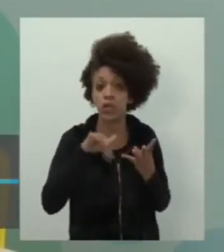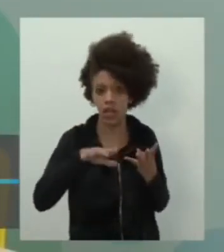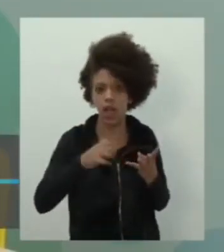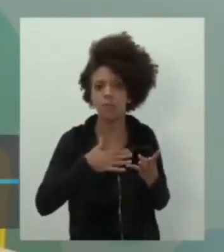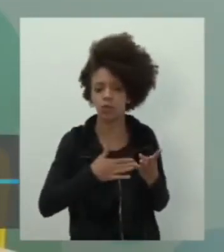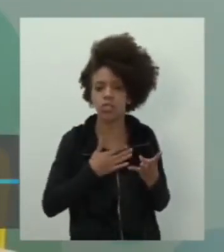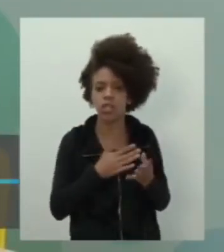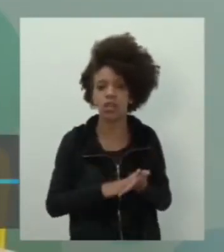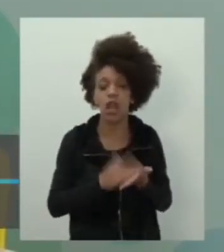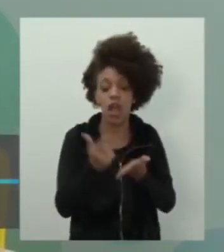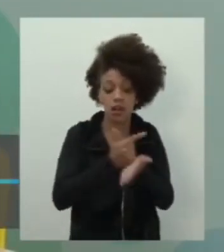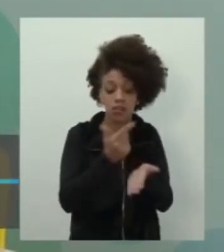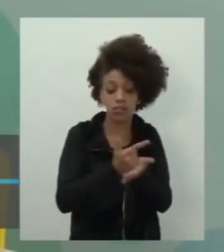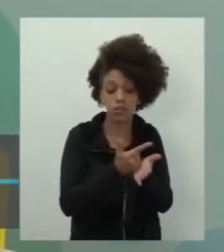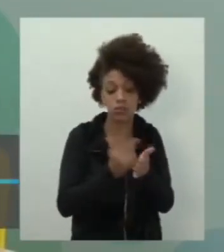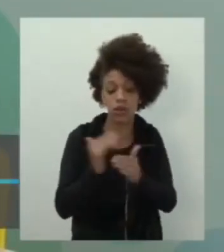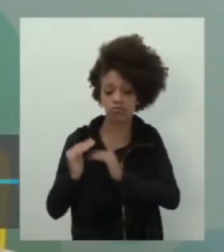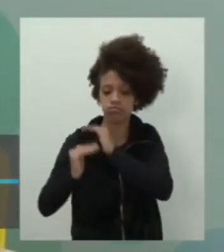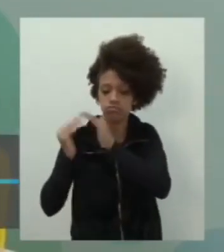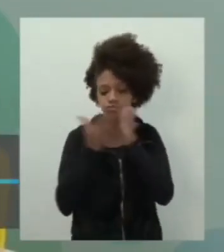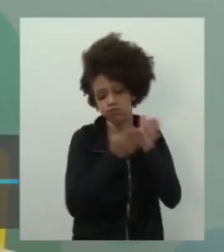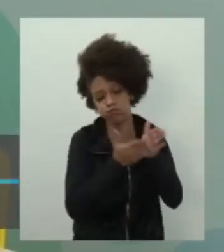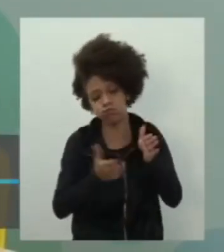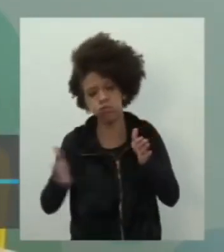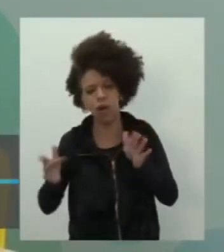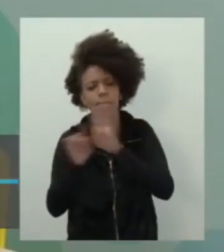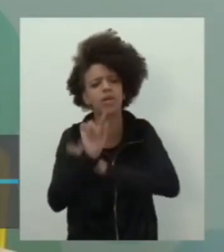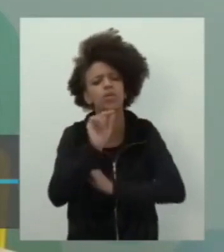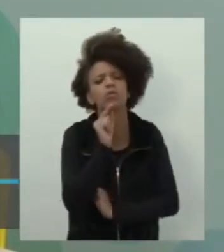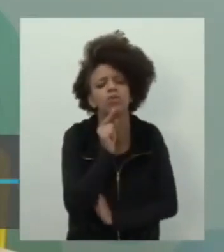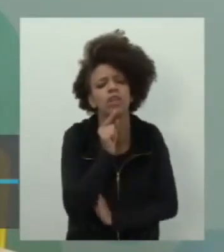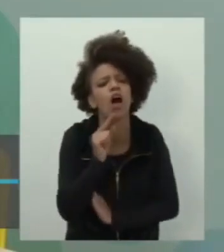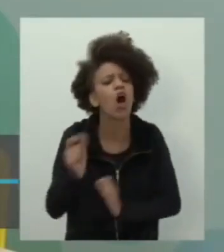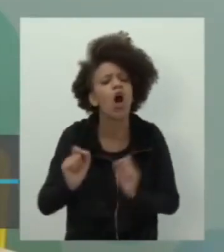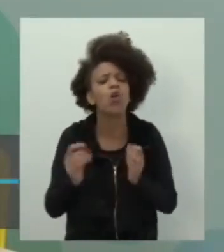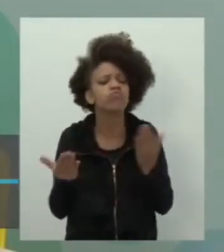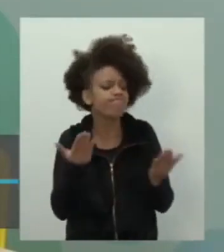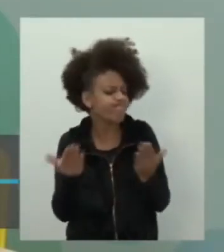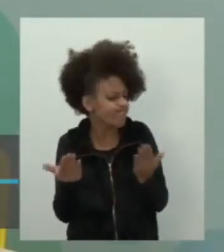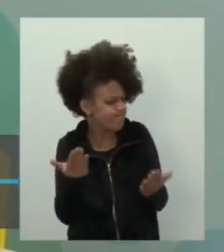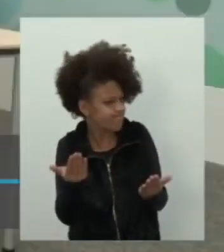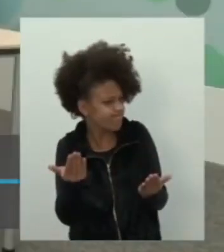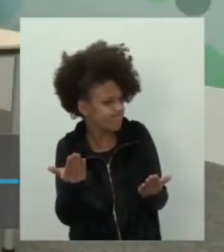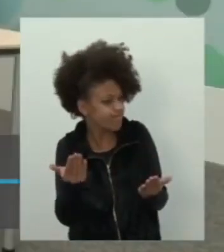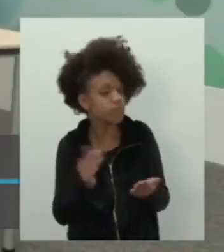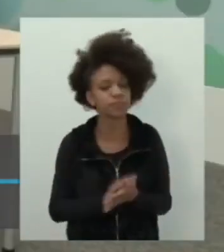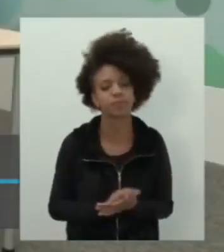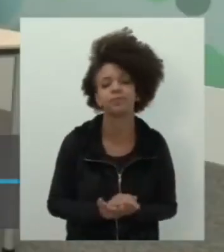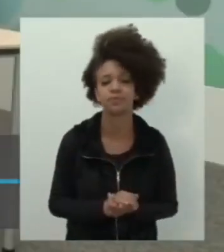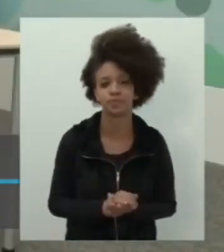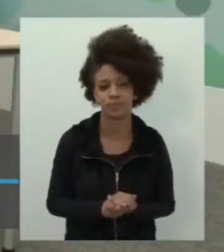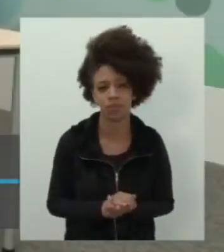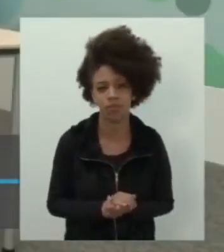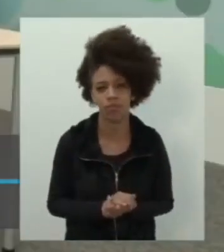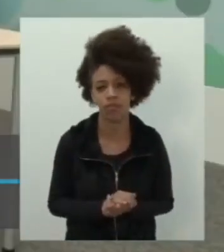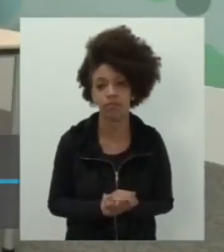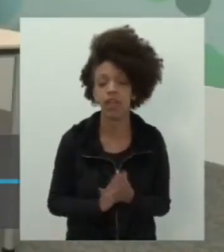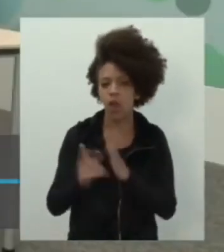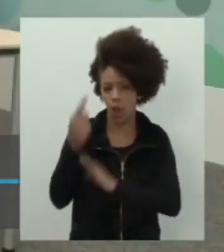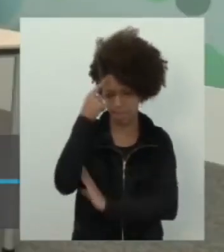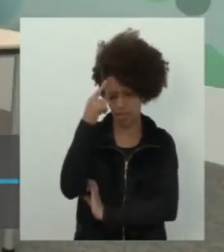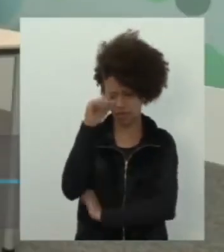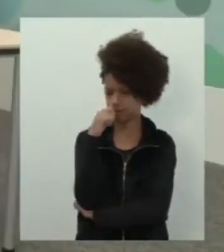da literatura em gerações, ele faz uma pergunta, porque eles estão assimilando, né? Isso, olha só, vamos lá. Pensa assim